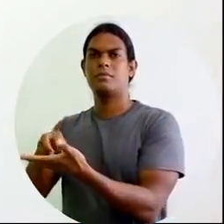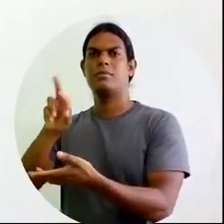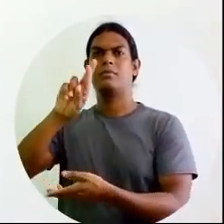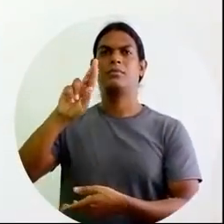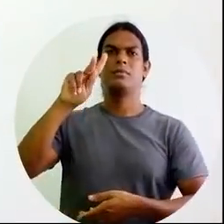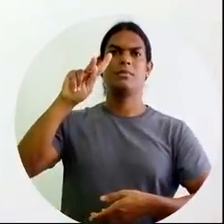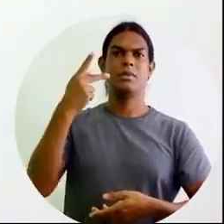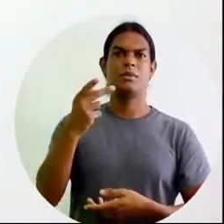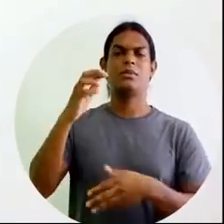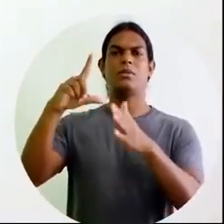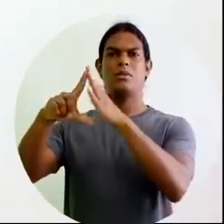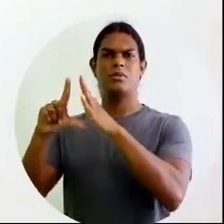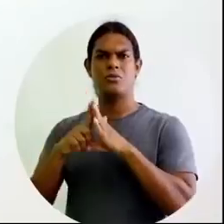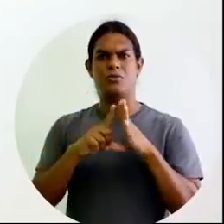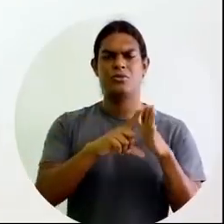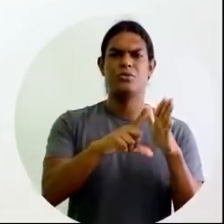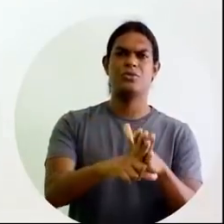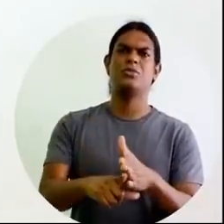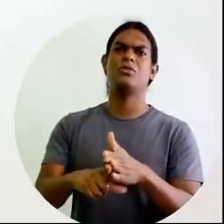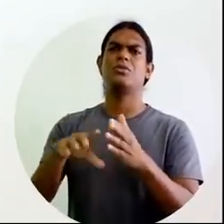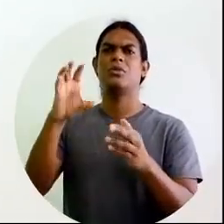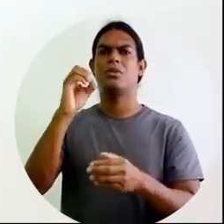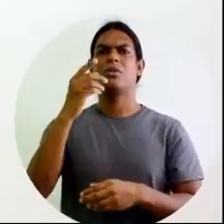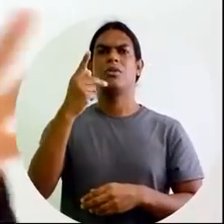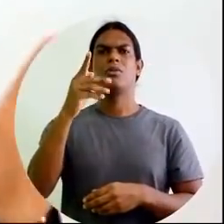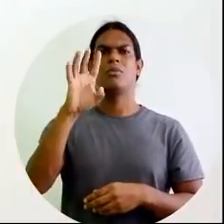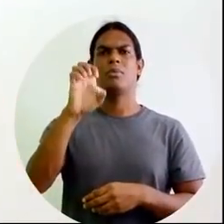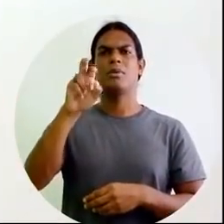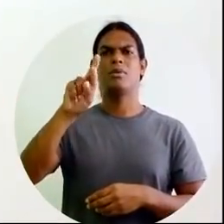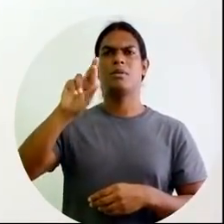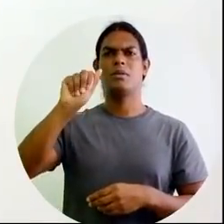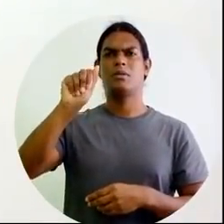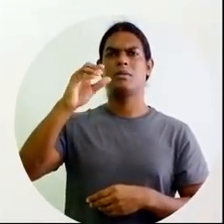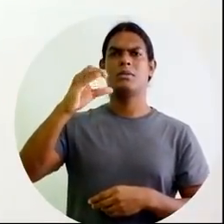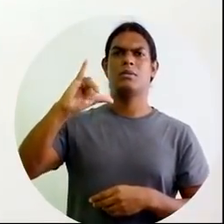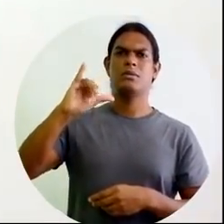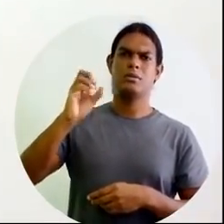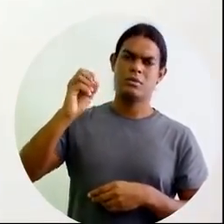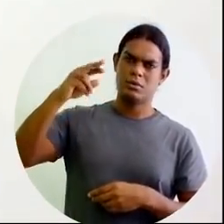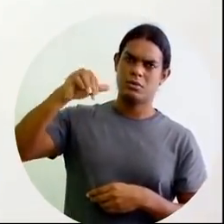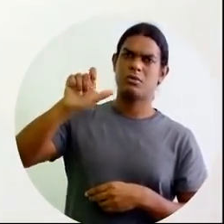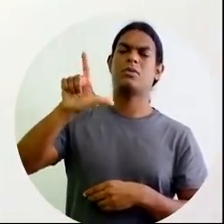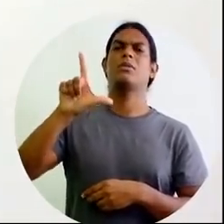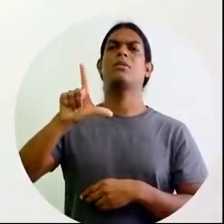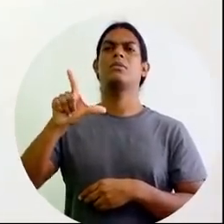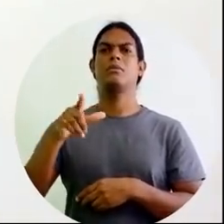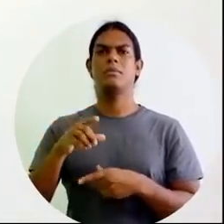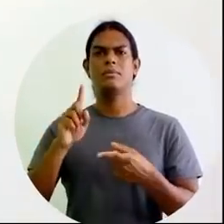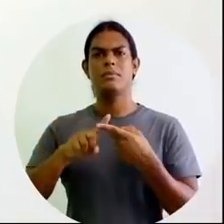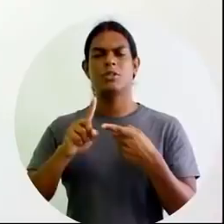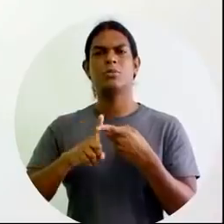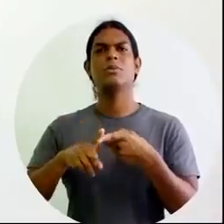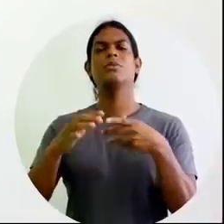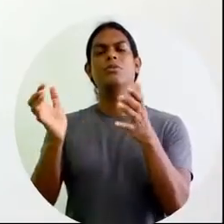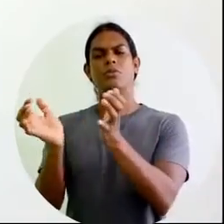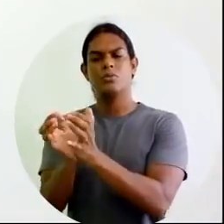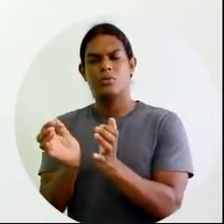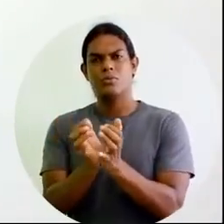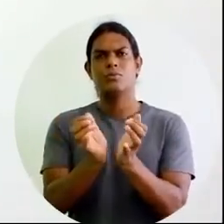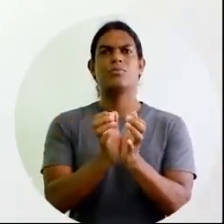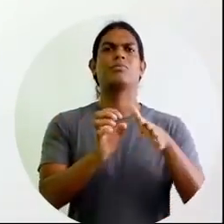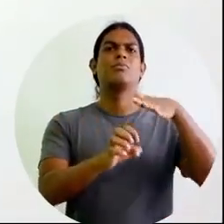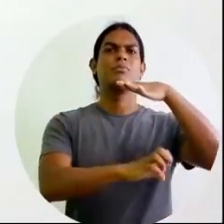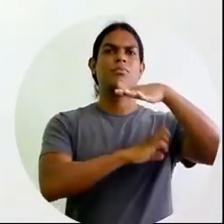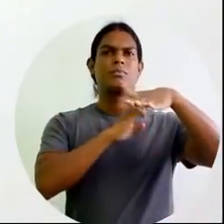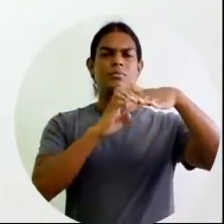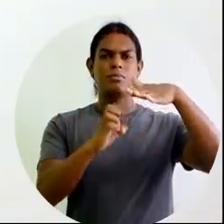financeiro, a área da logística, a área operacional. E nesses departamentos, nós encontramos grupos de